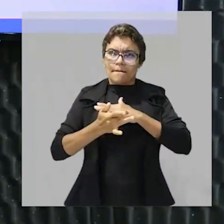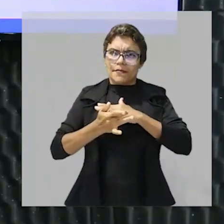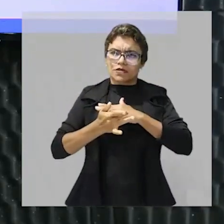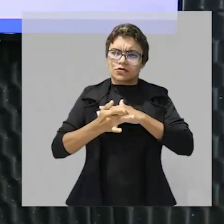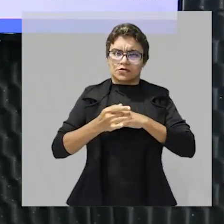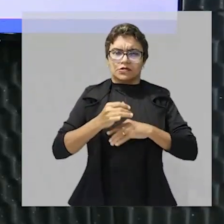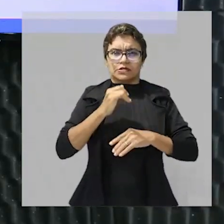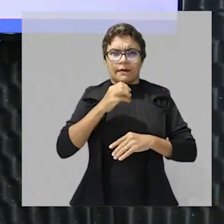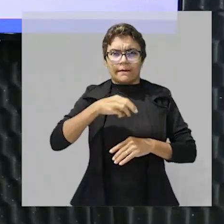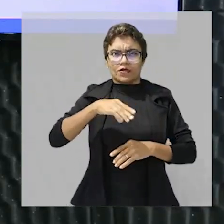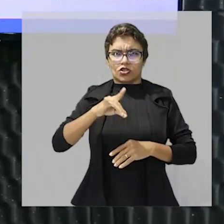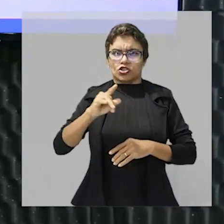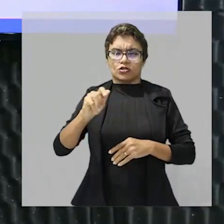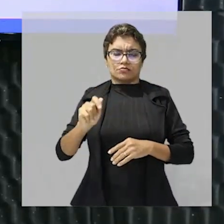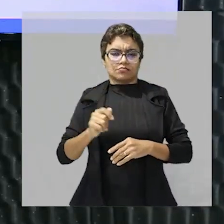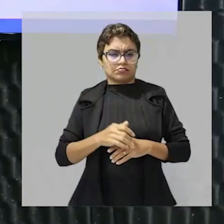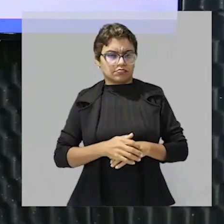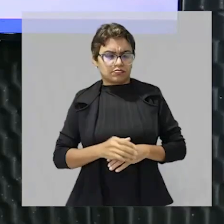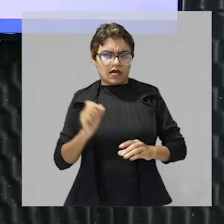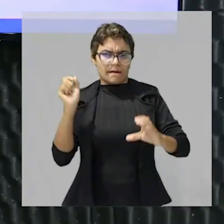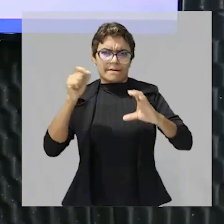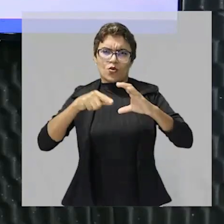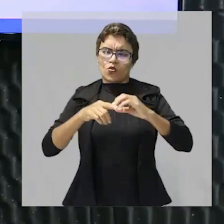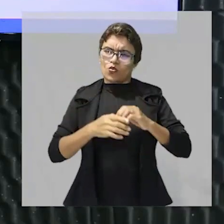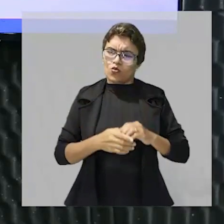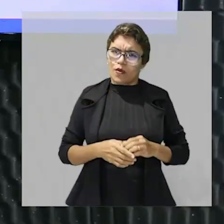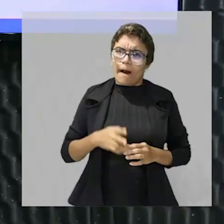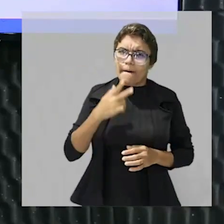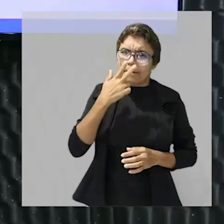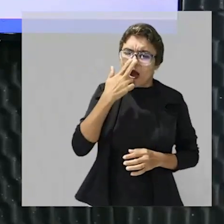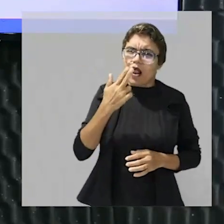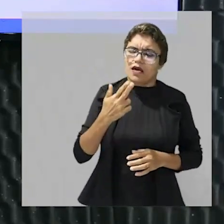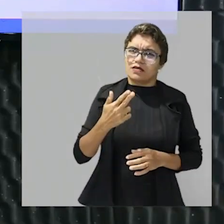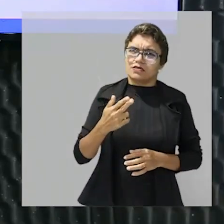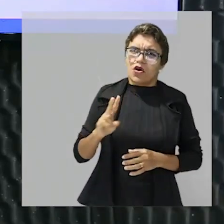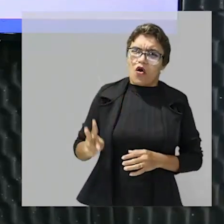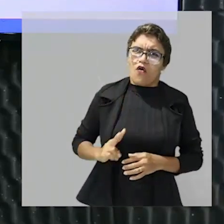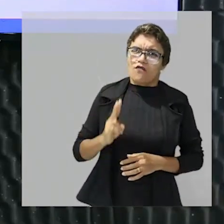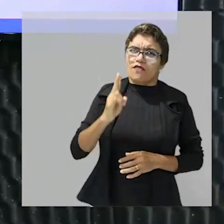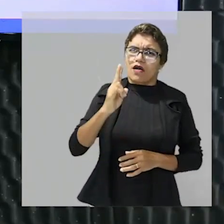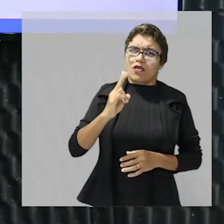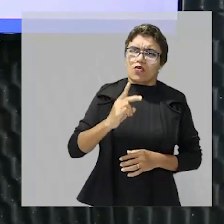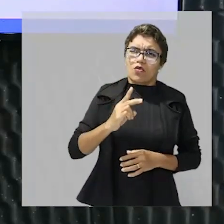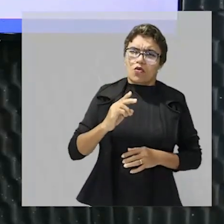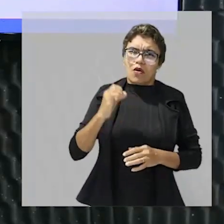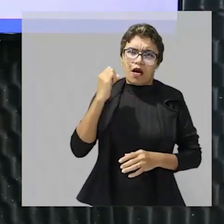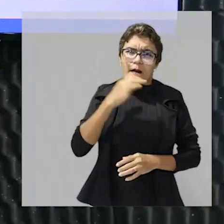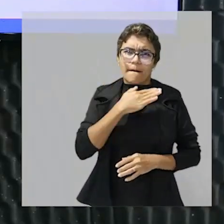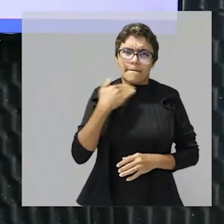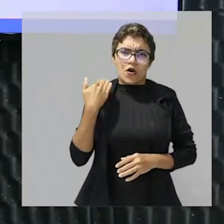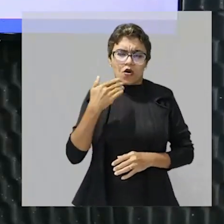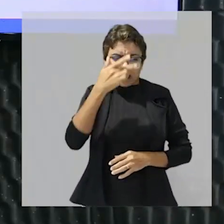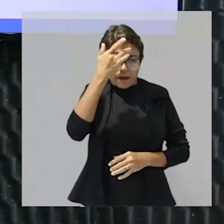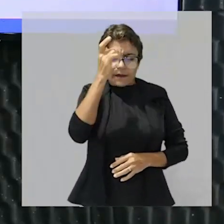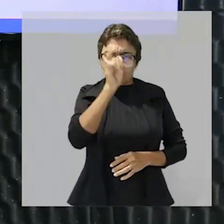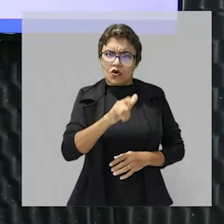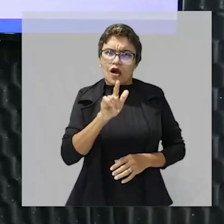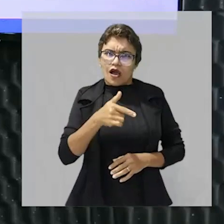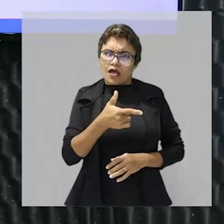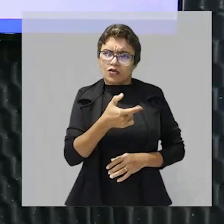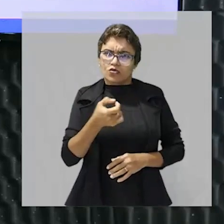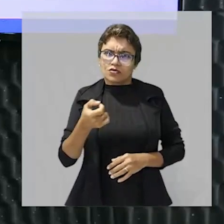isso. Aí eu vou questionar o quê? Será que o valor da morte dessa pessoa foi R$200 ou foi R$2?